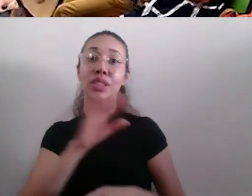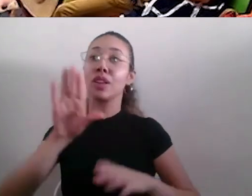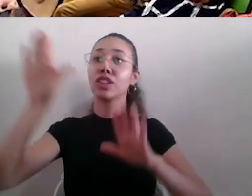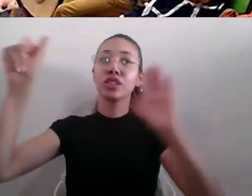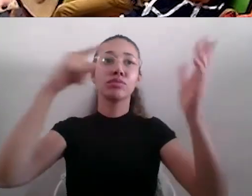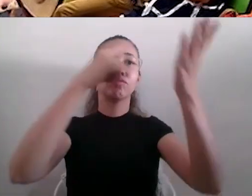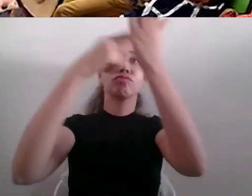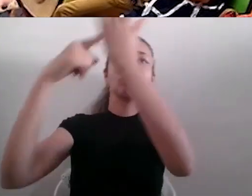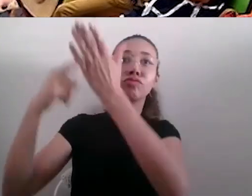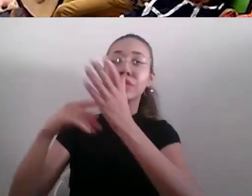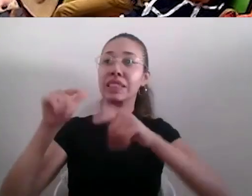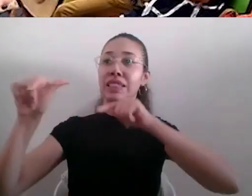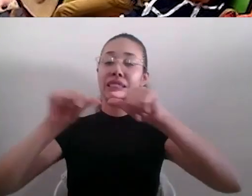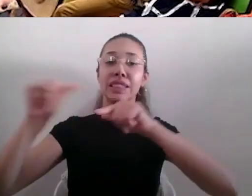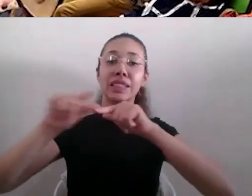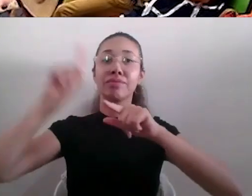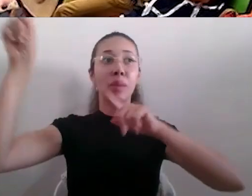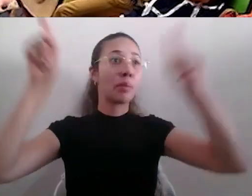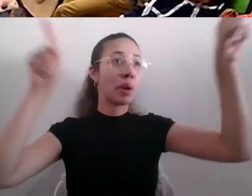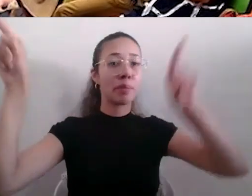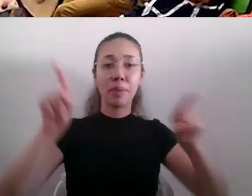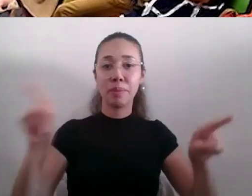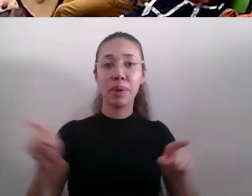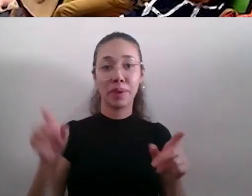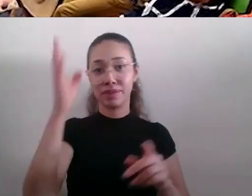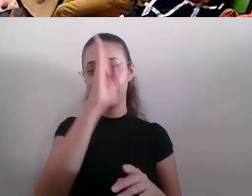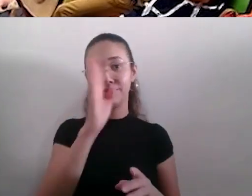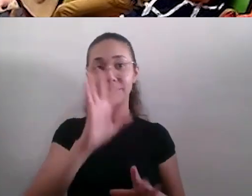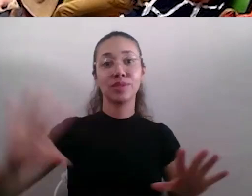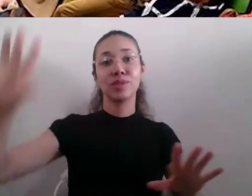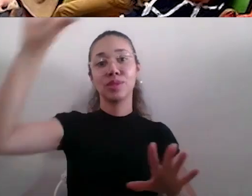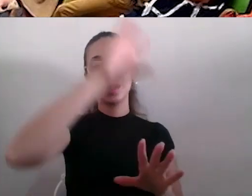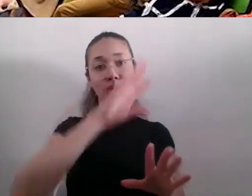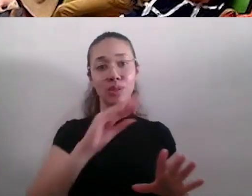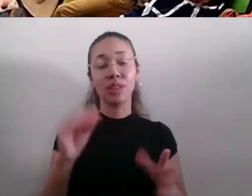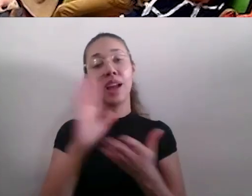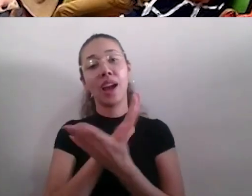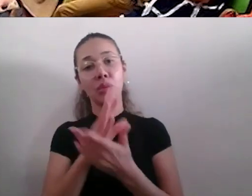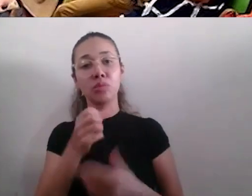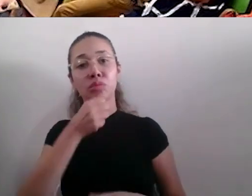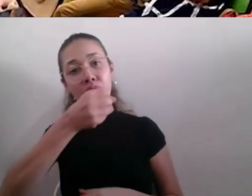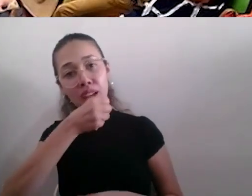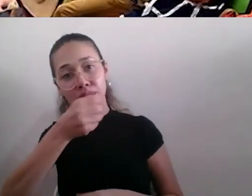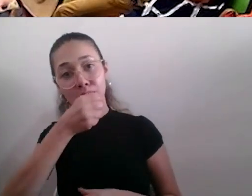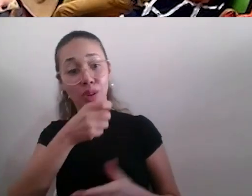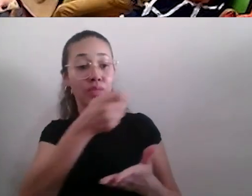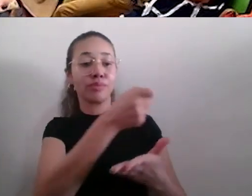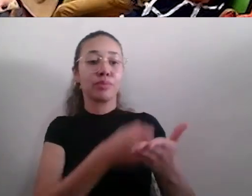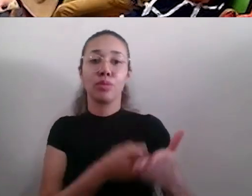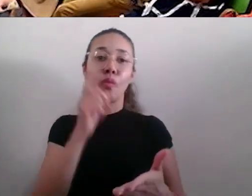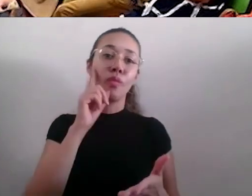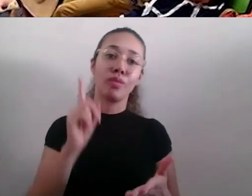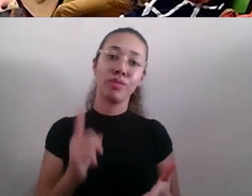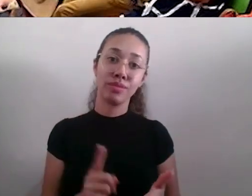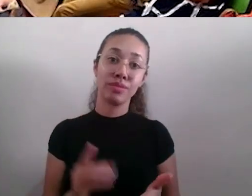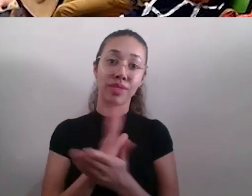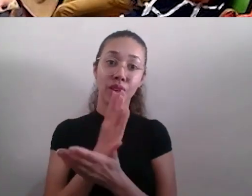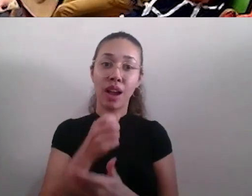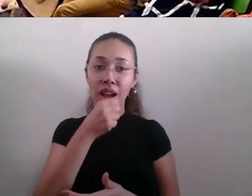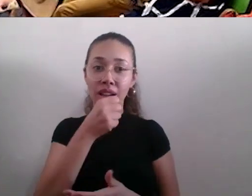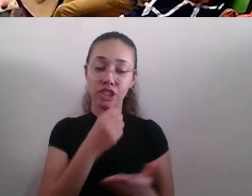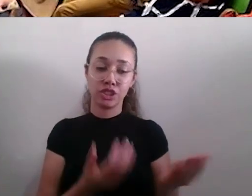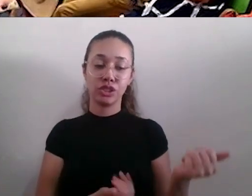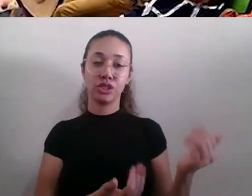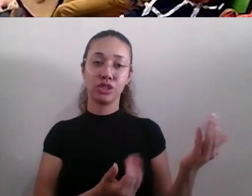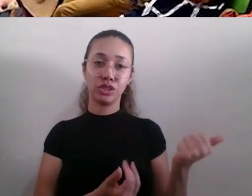mas são pessoas que não sabem escrever roteiro, porque nunca fizeram isso, são repórteres de um modo geral, repórteres jovens, inclusive, que trazem